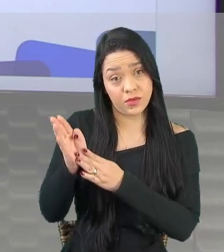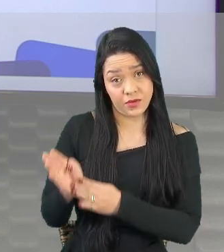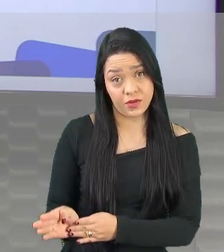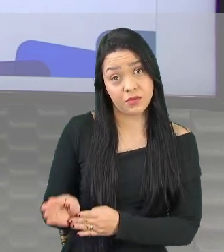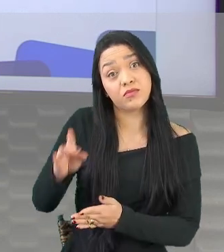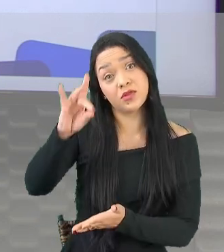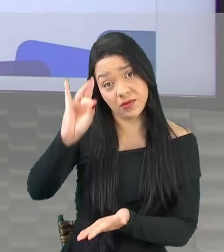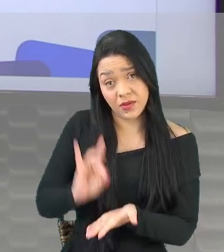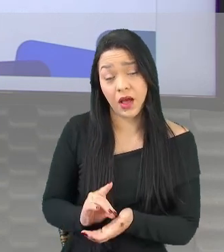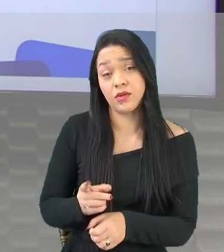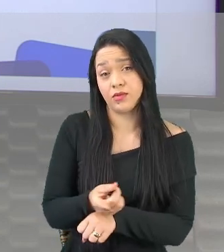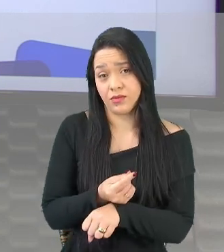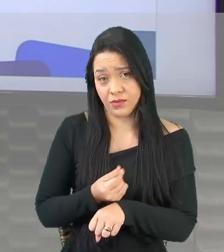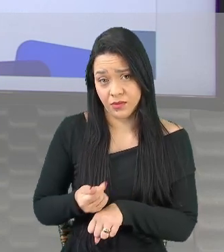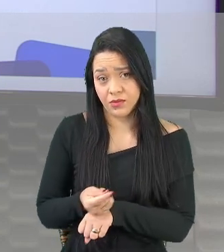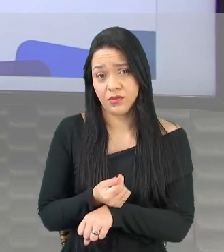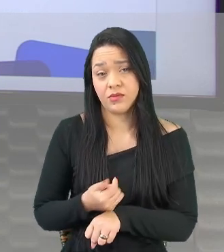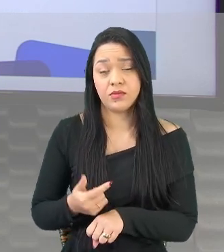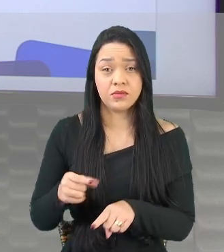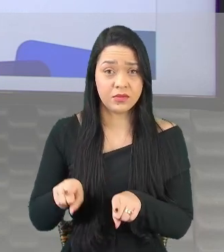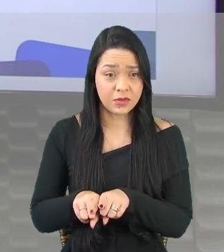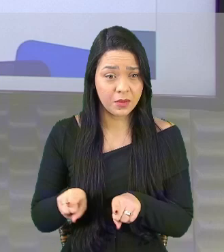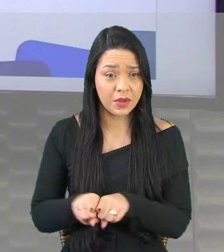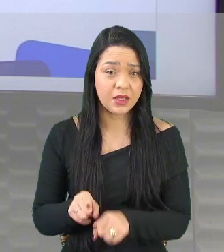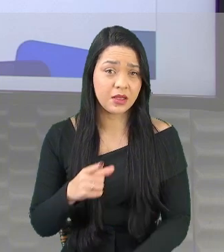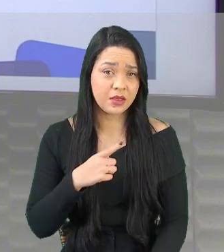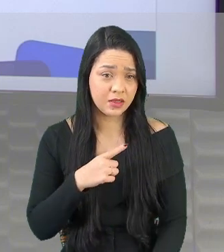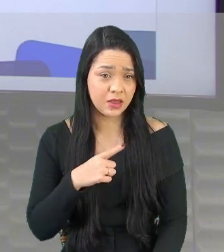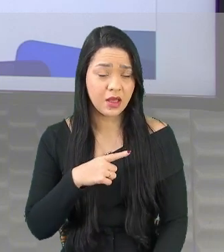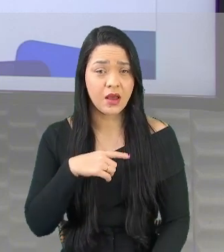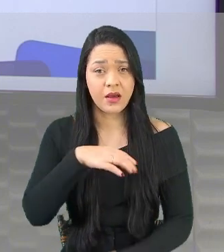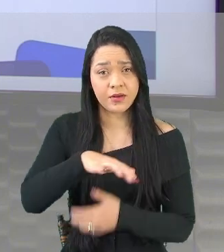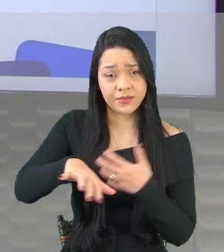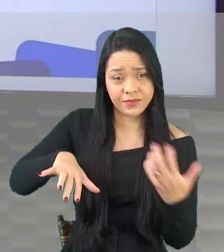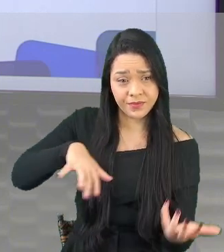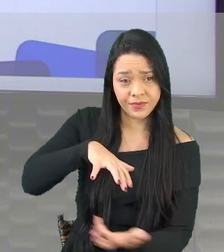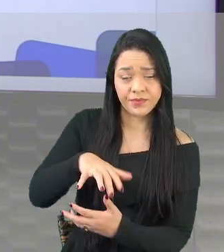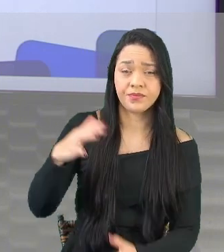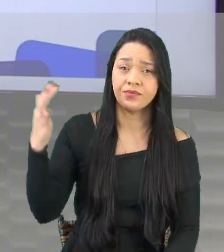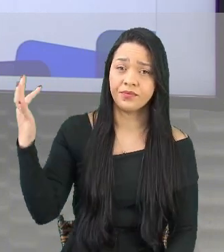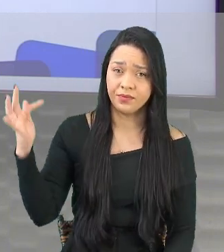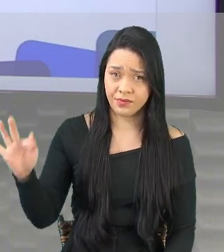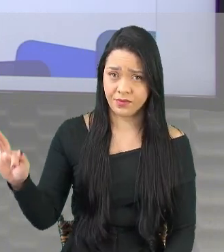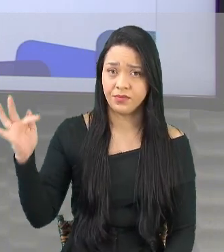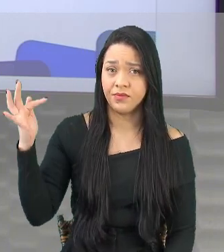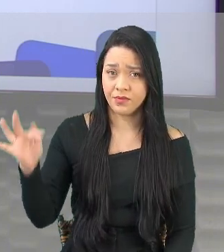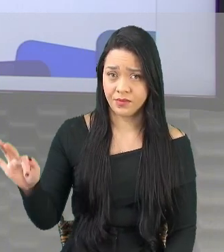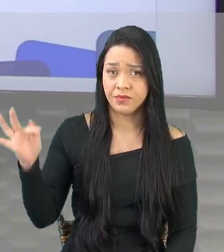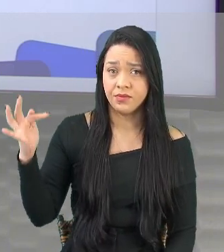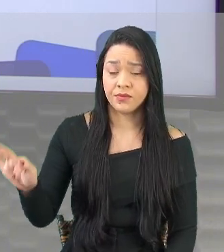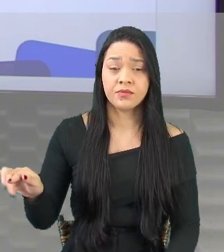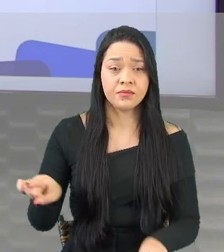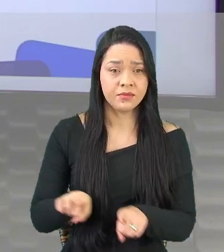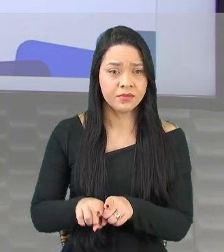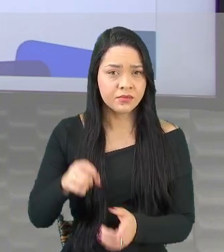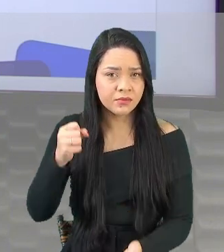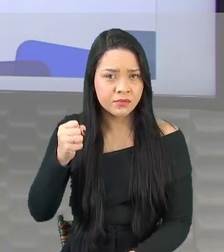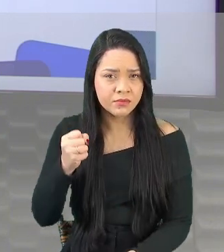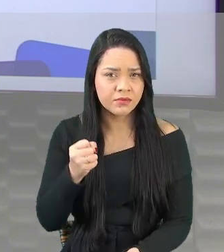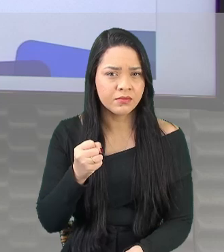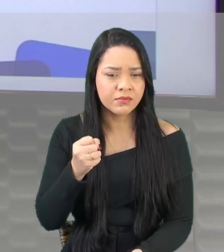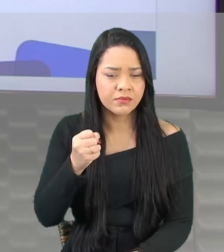o capitalismo. Assim como nós temos a Revolução Francesa enquanto marco